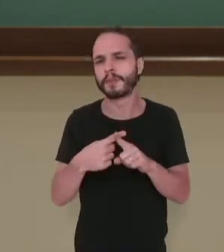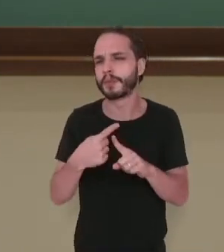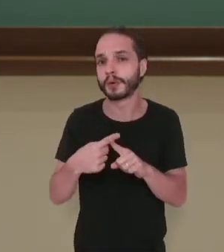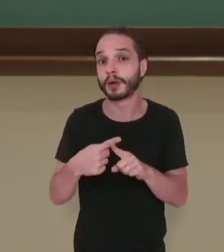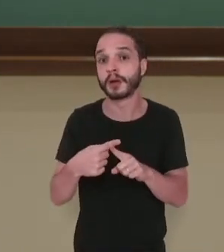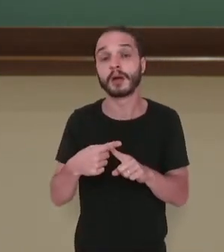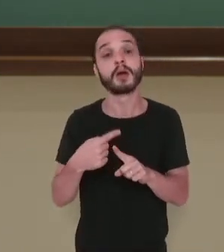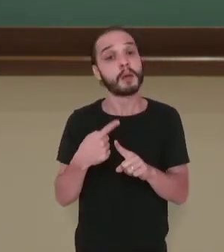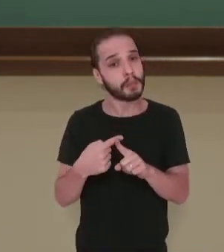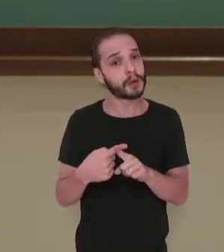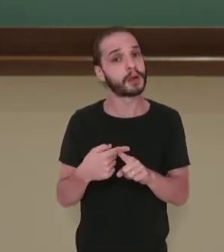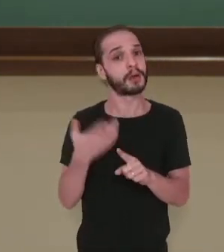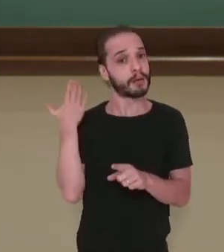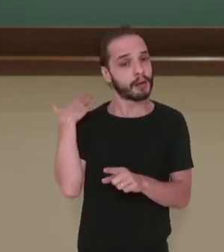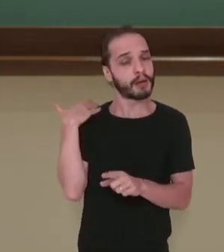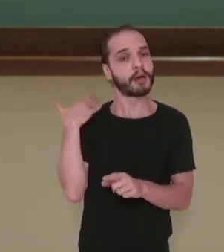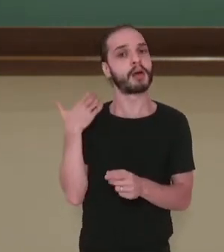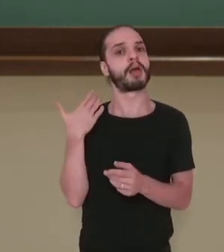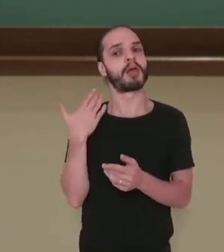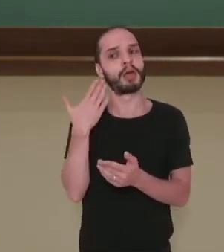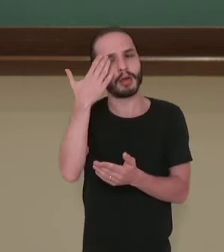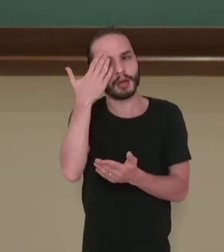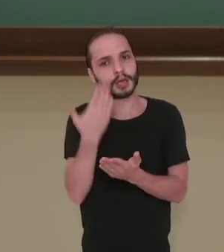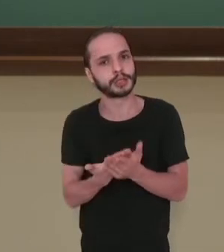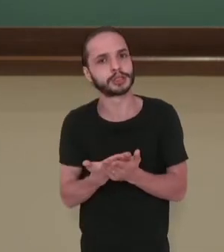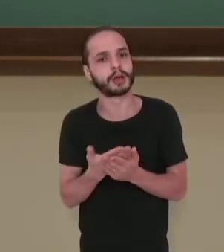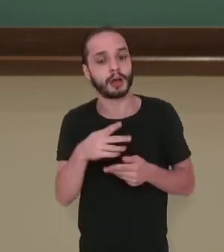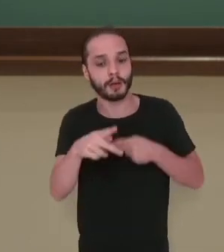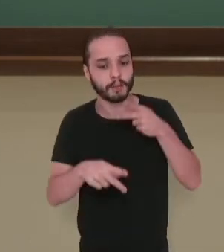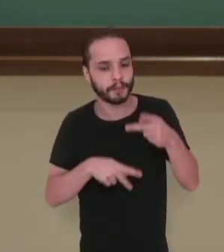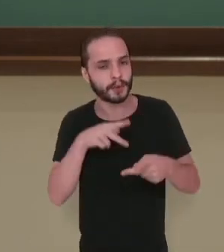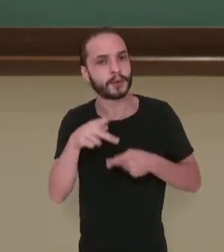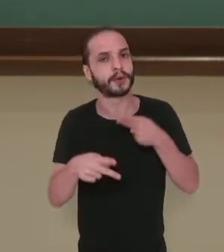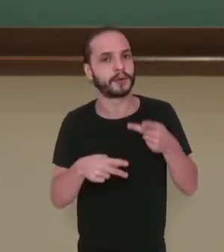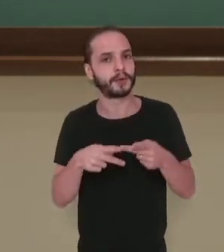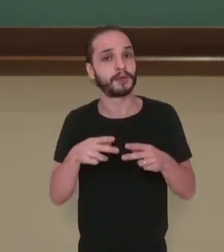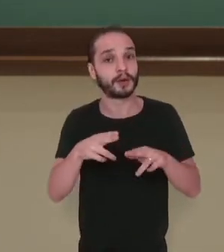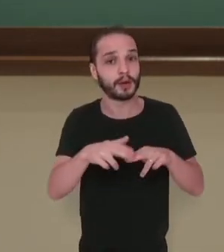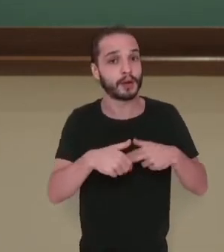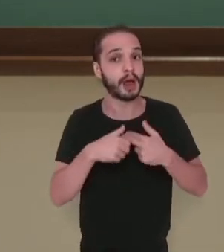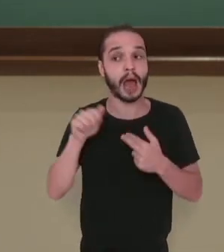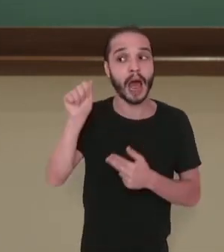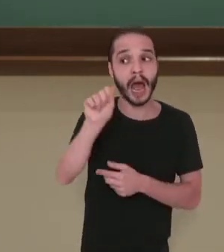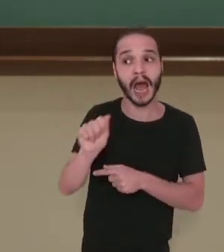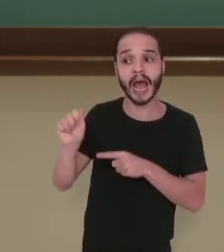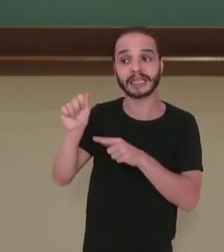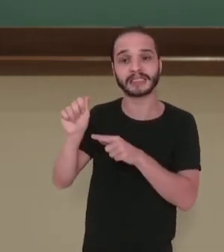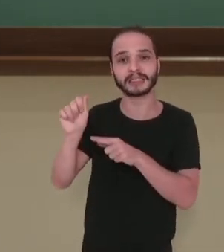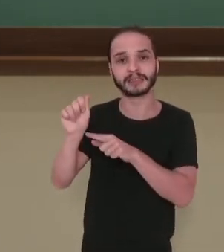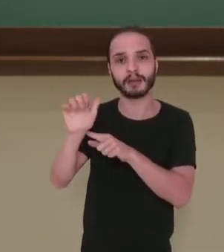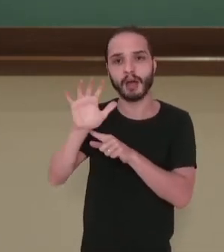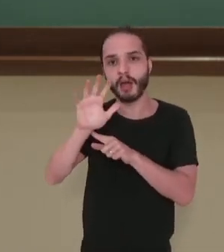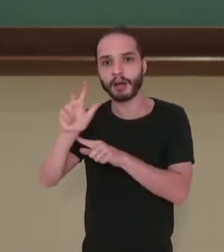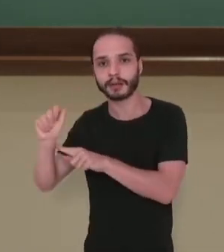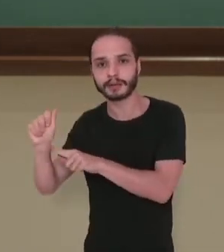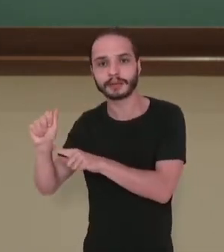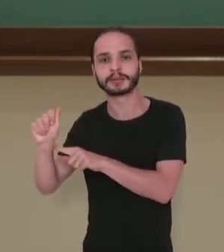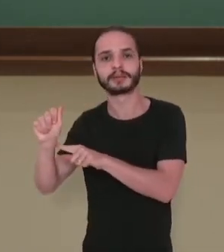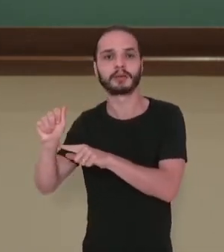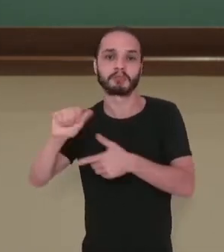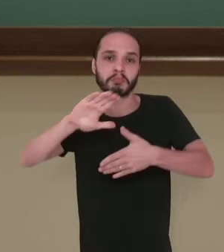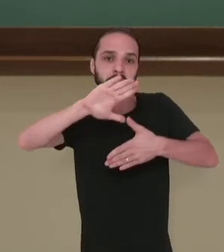então acreditava-se que esses povos tinham vindo pela Ásia, né? Ou pelo Estreito de